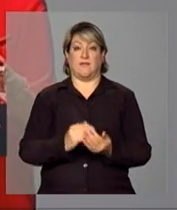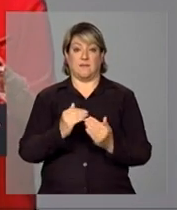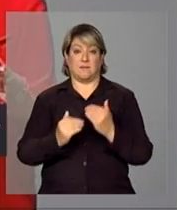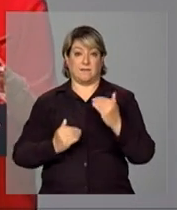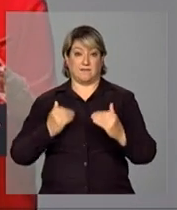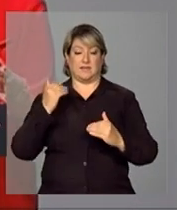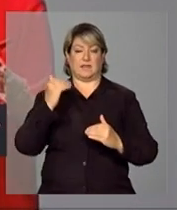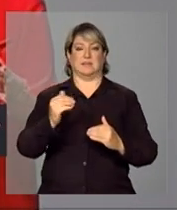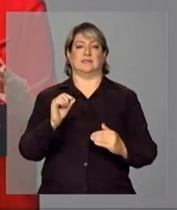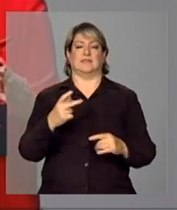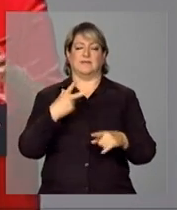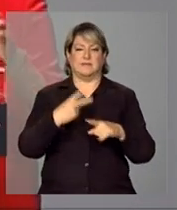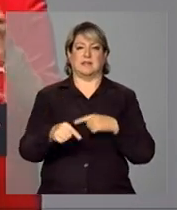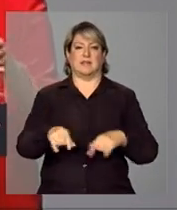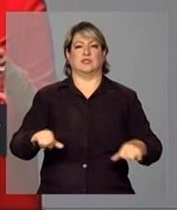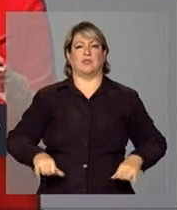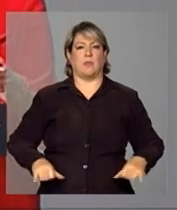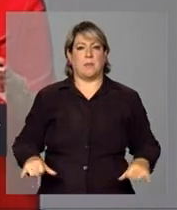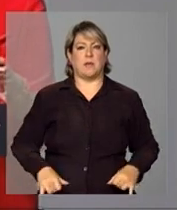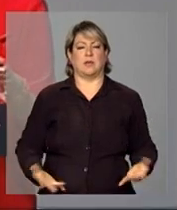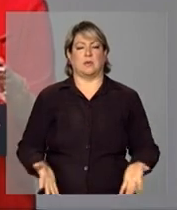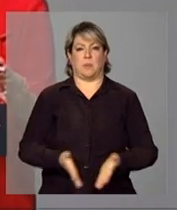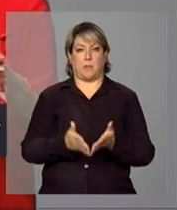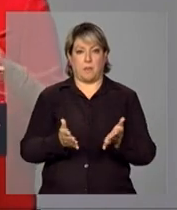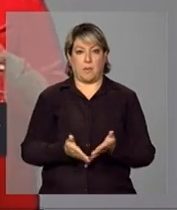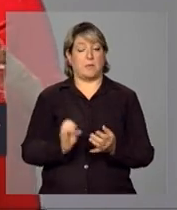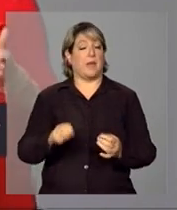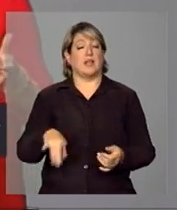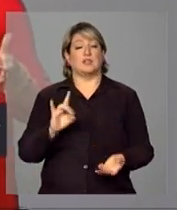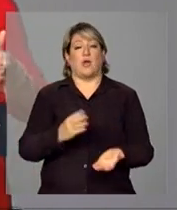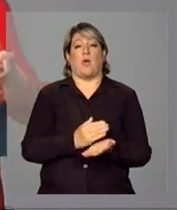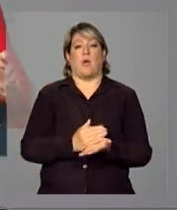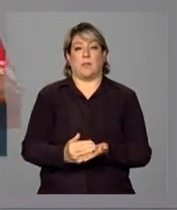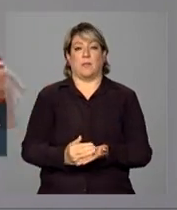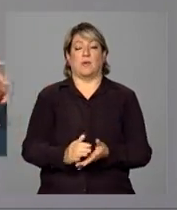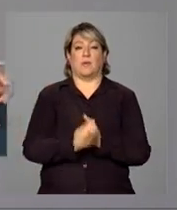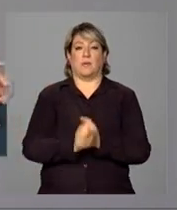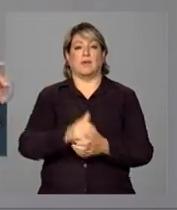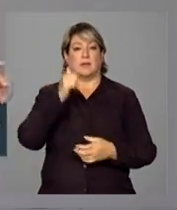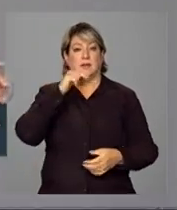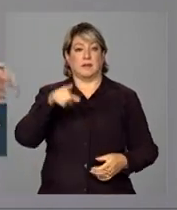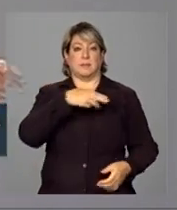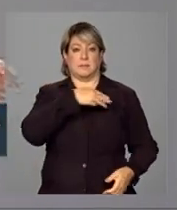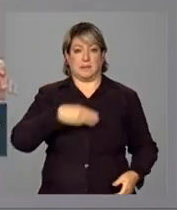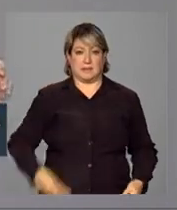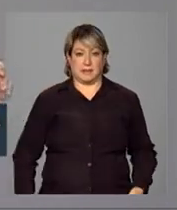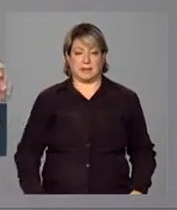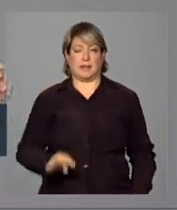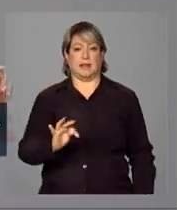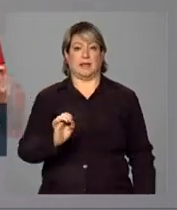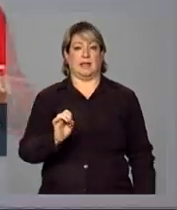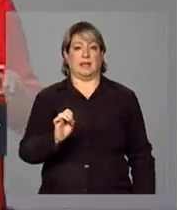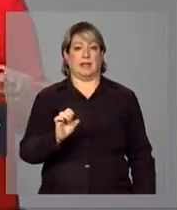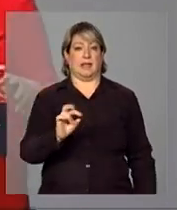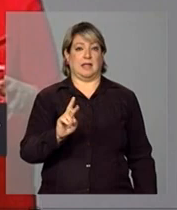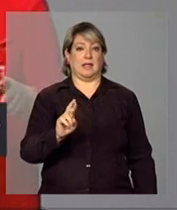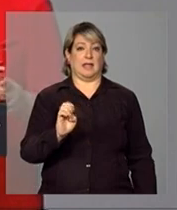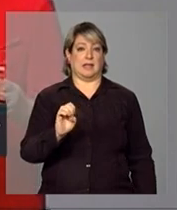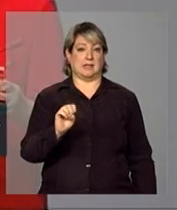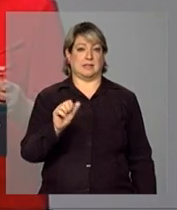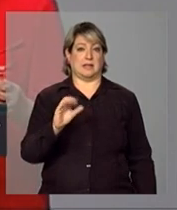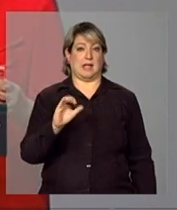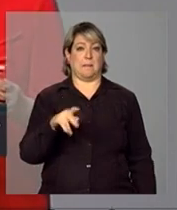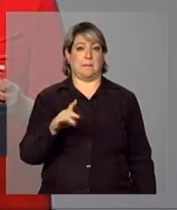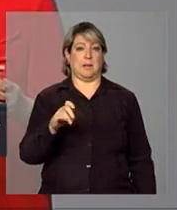da extrema pobreza é só o começo. Cumprimento a ministra do Desenvolvimento Social e